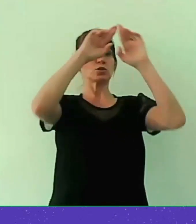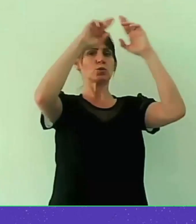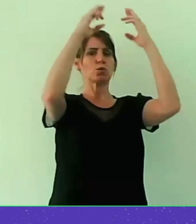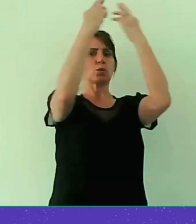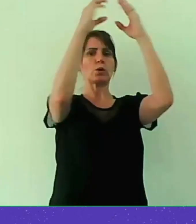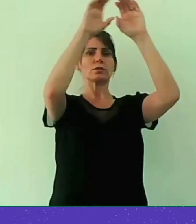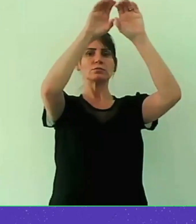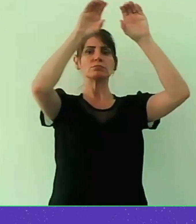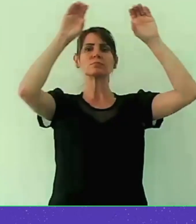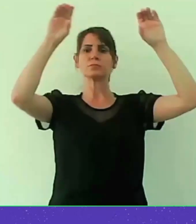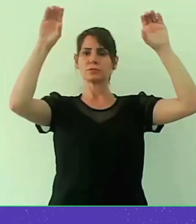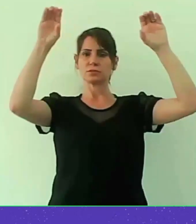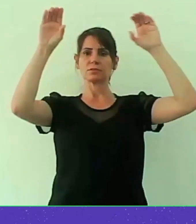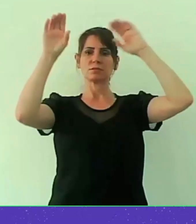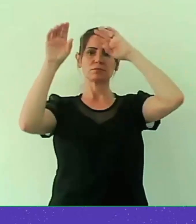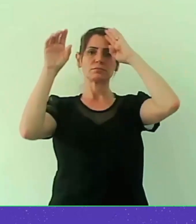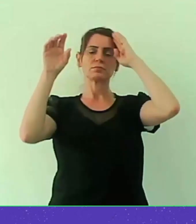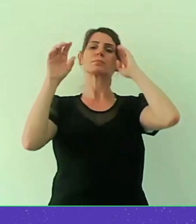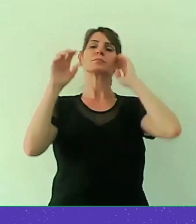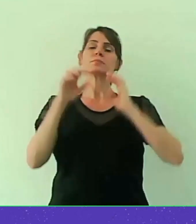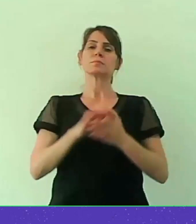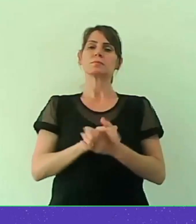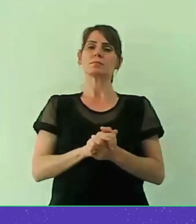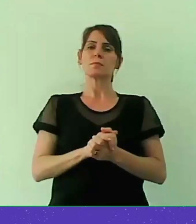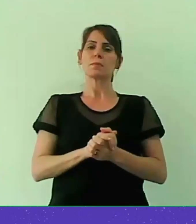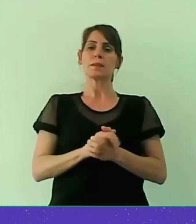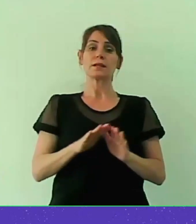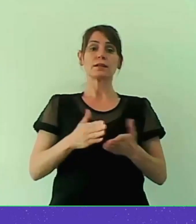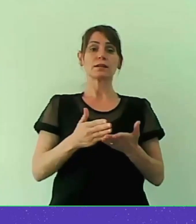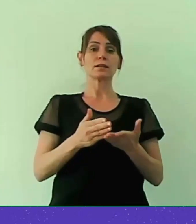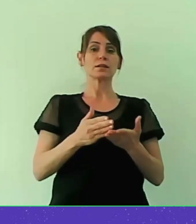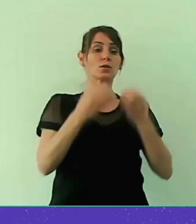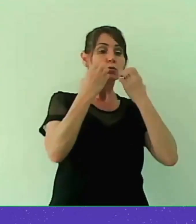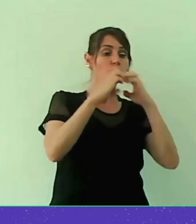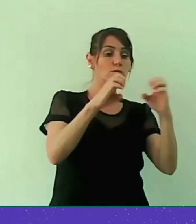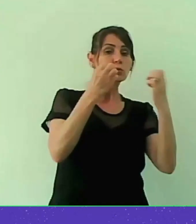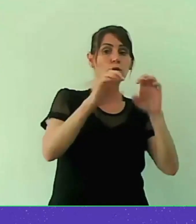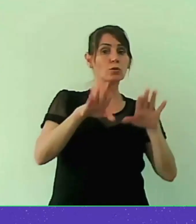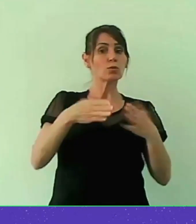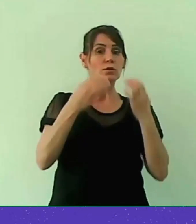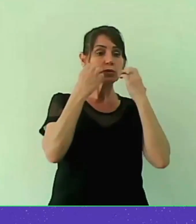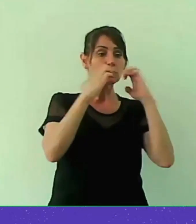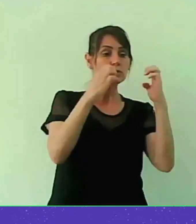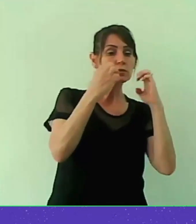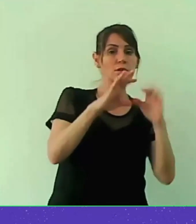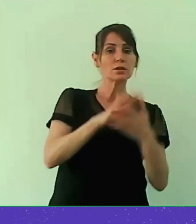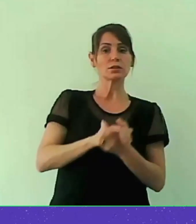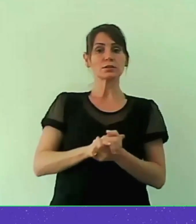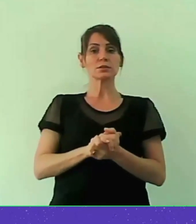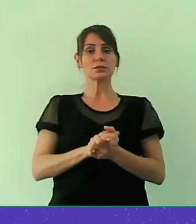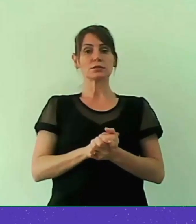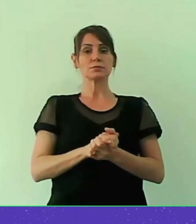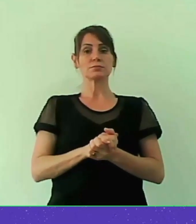E através da pregação do Evangelho, nós encontraremos